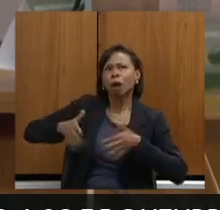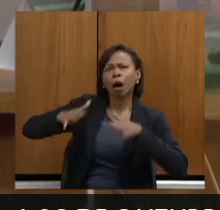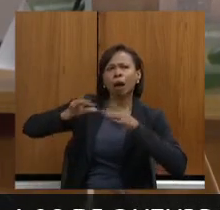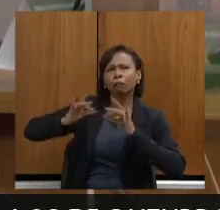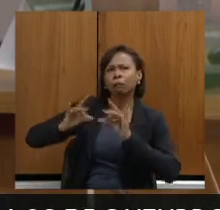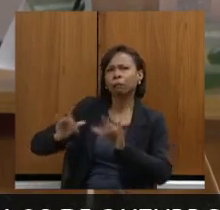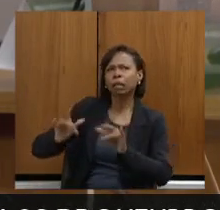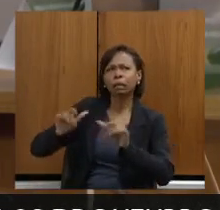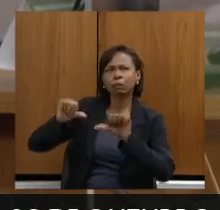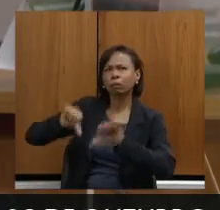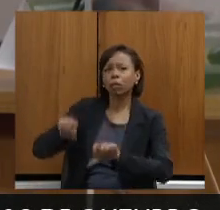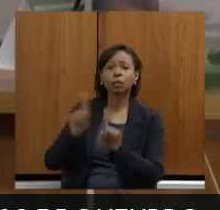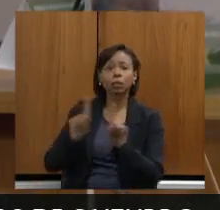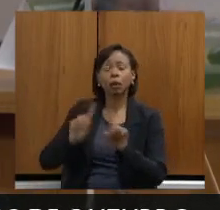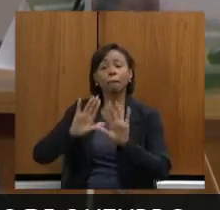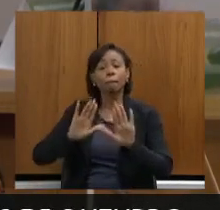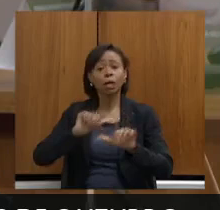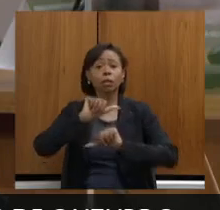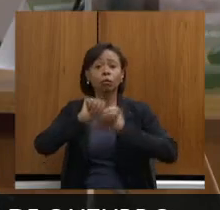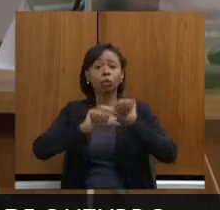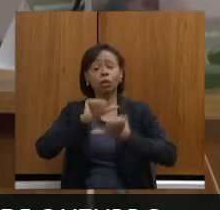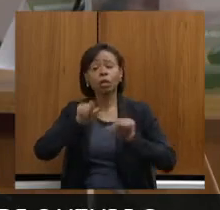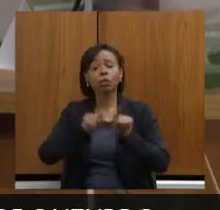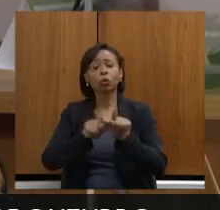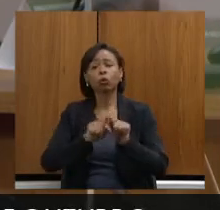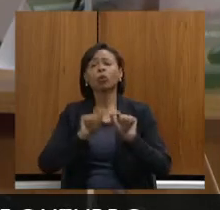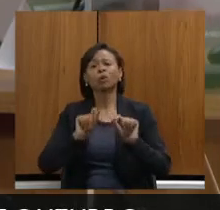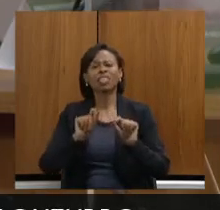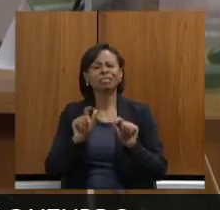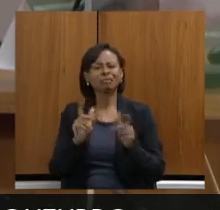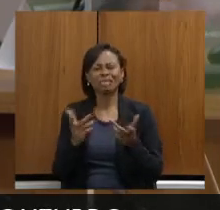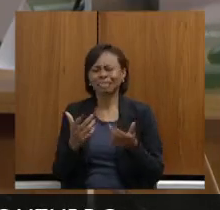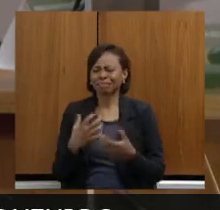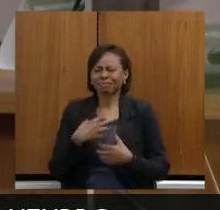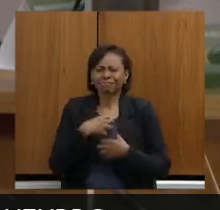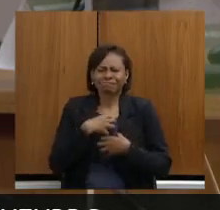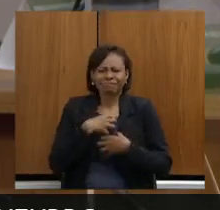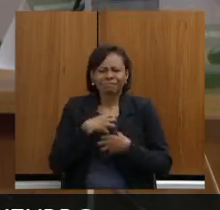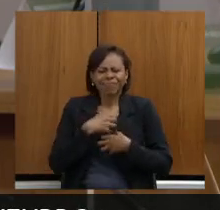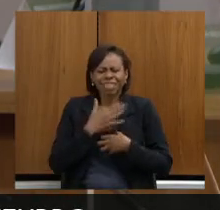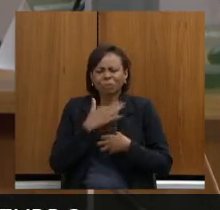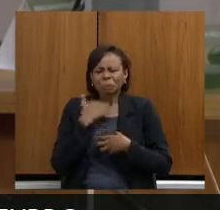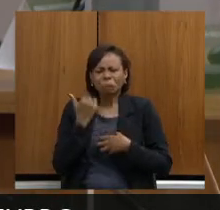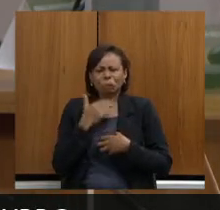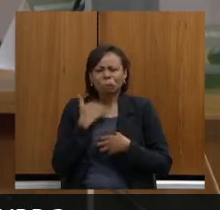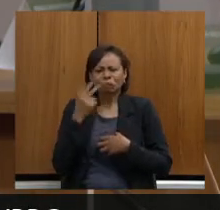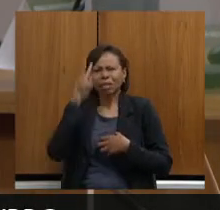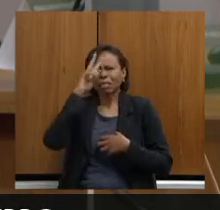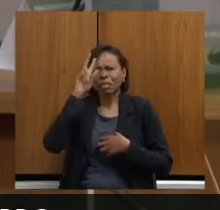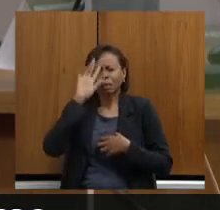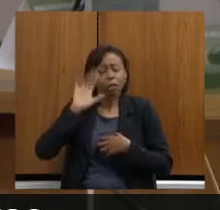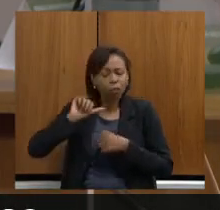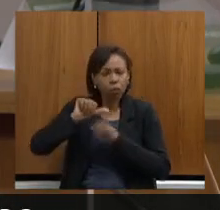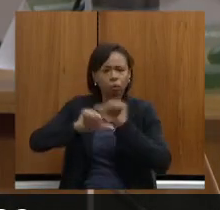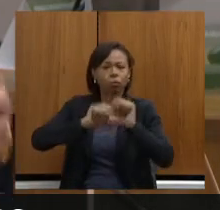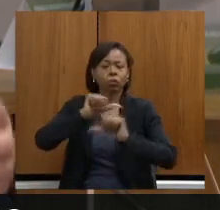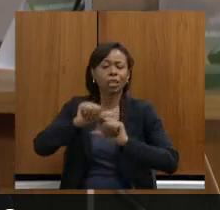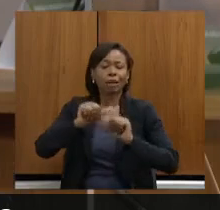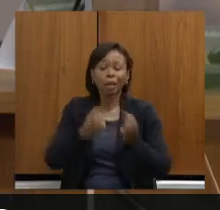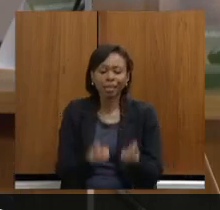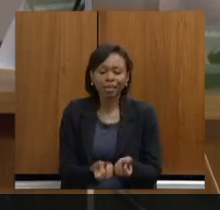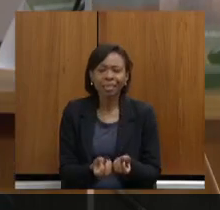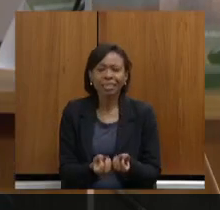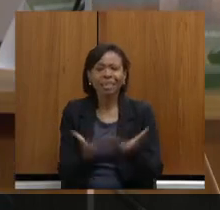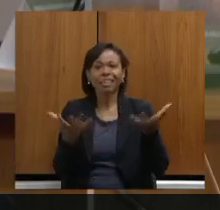conseguisse nos modificar inclusive o aspecto meio fúnebres que ficou naquela região com o incentivo da produção de